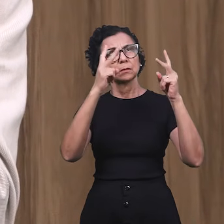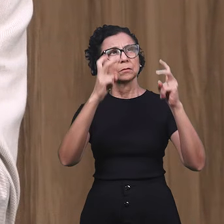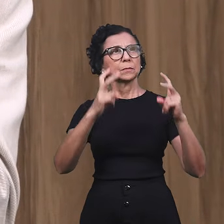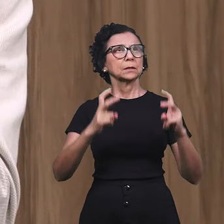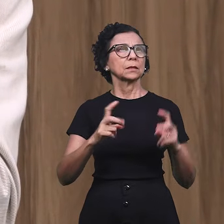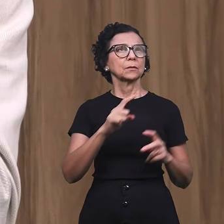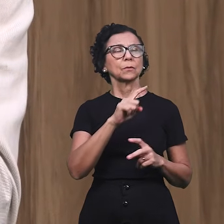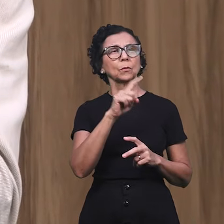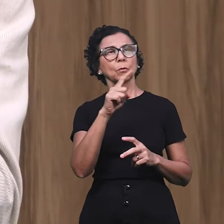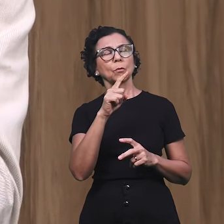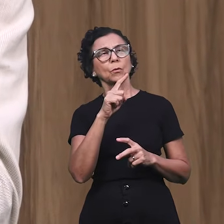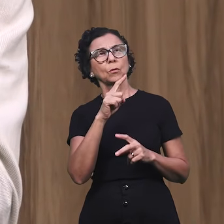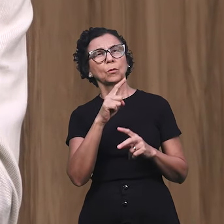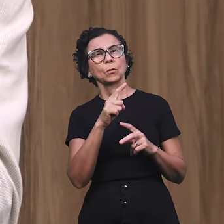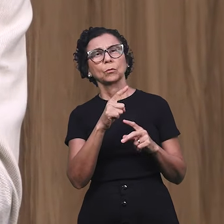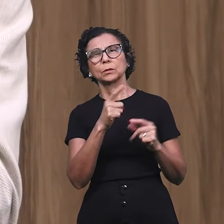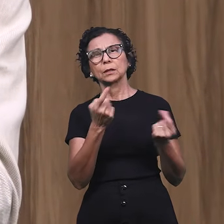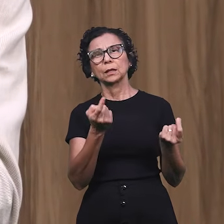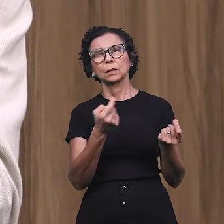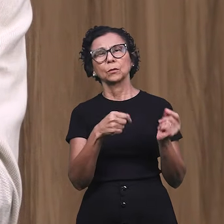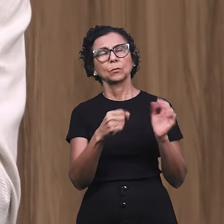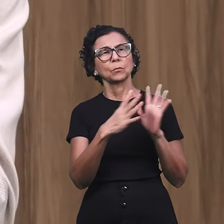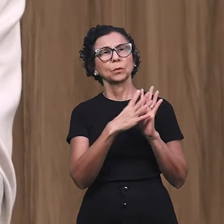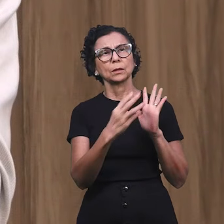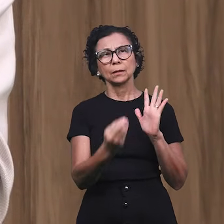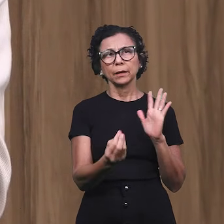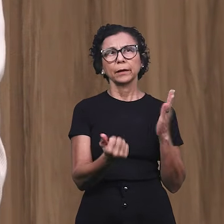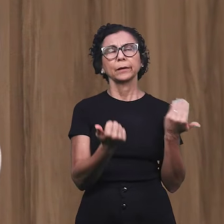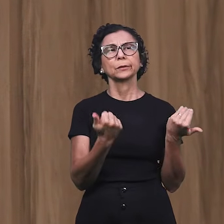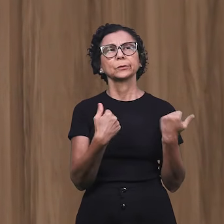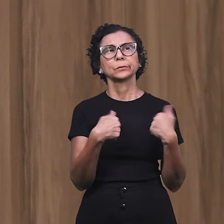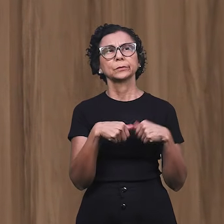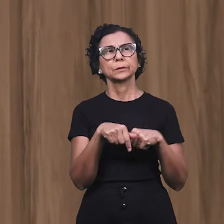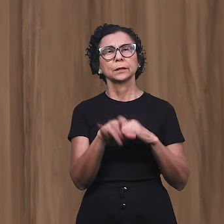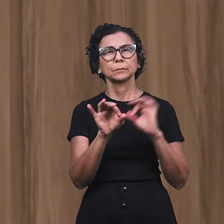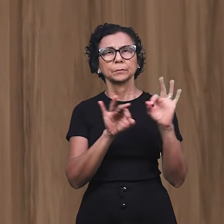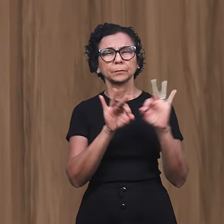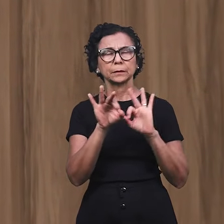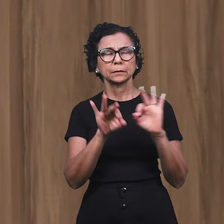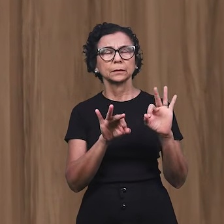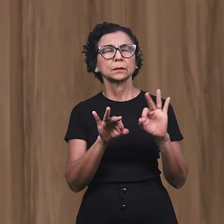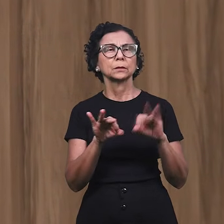para uma família e ver, essa é uma família evangélica. Essa é uma família